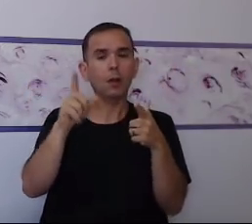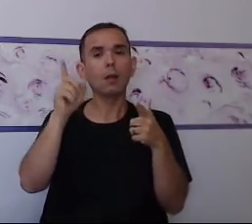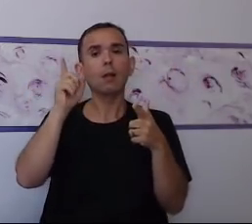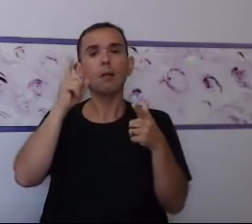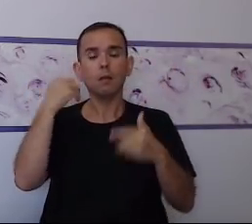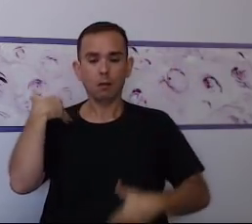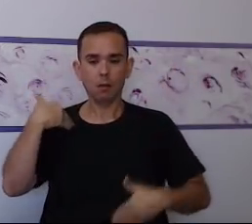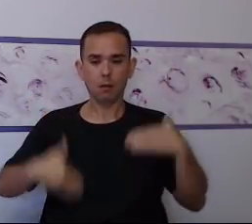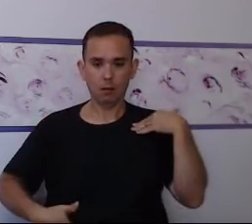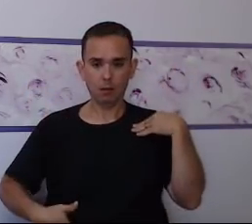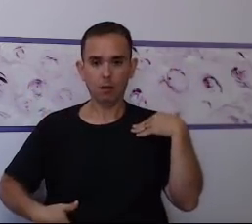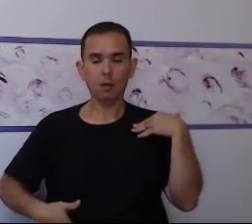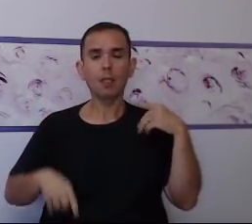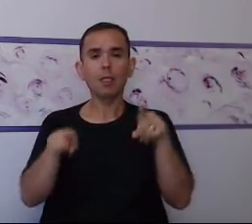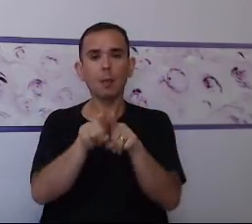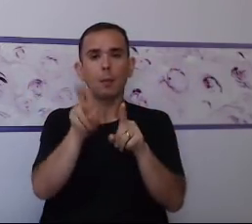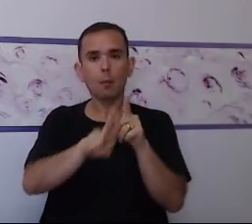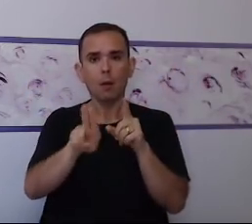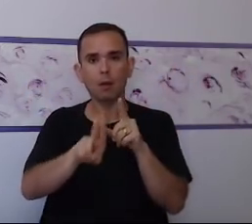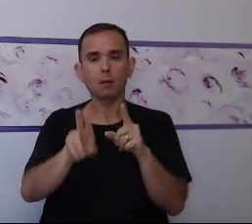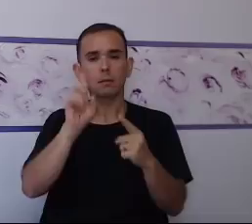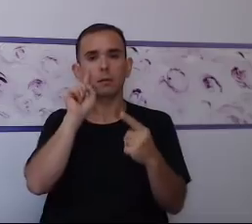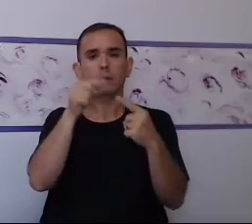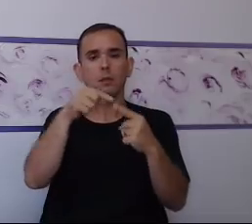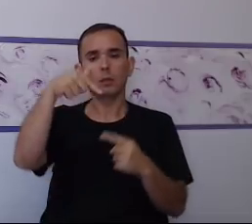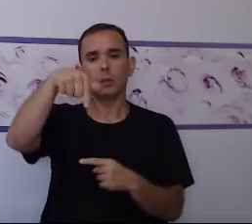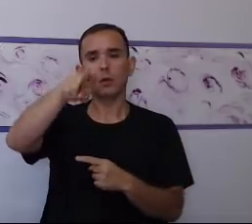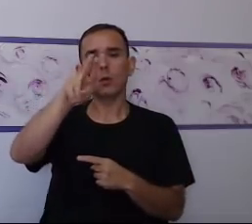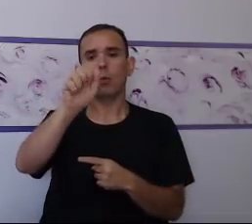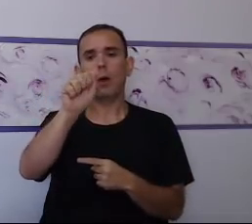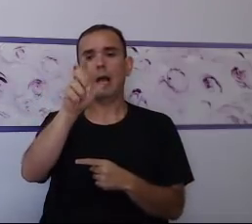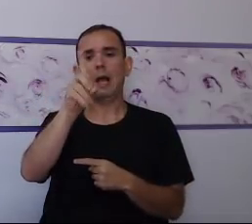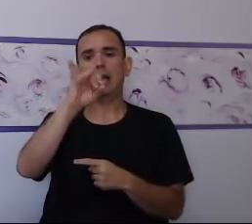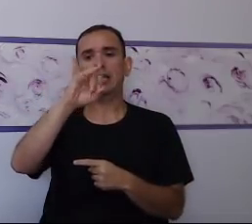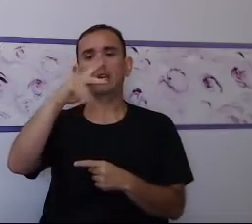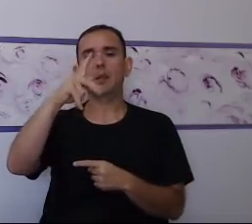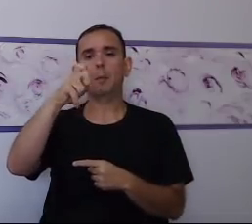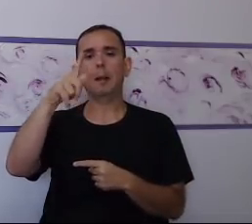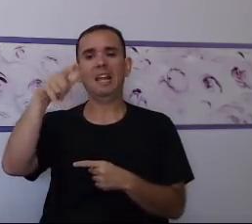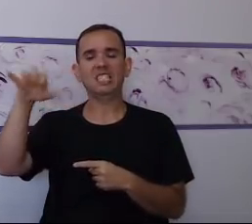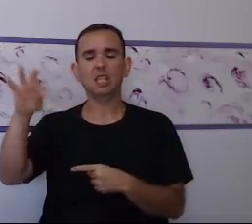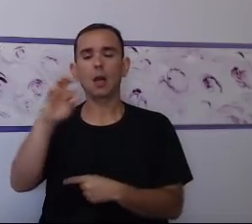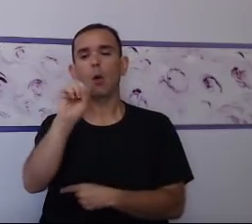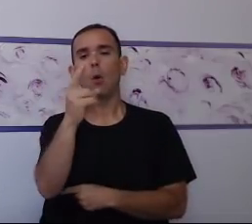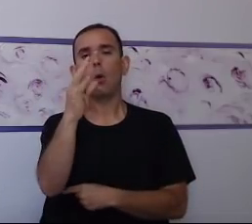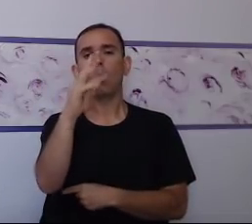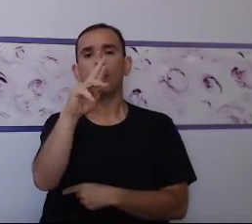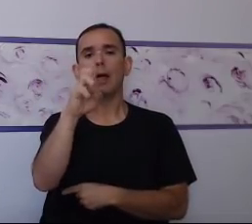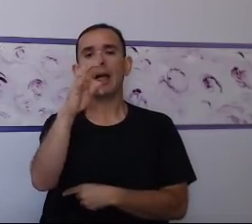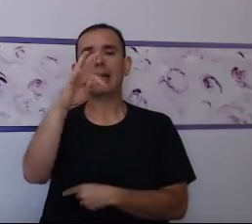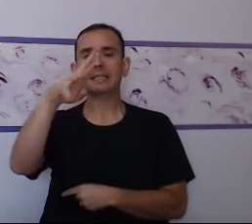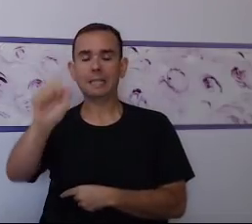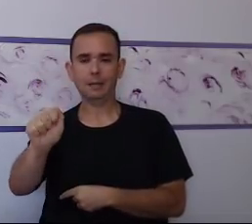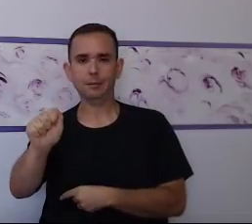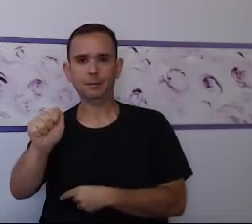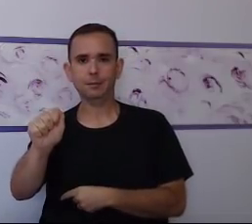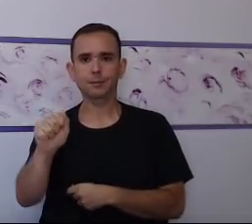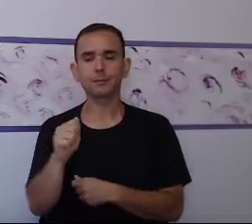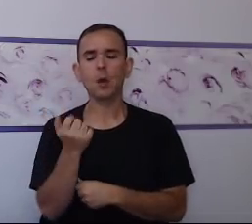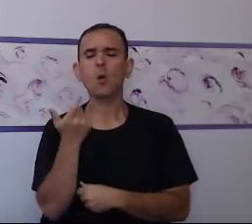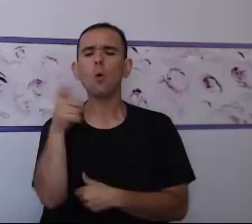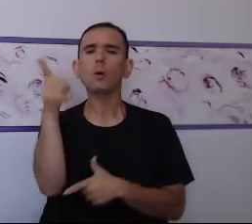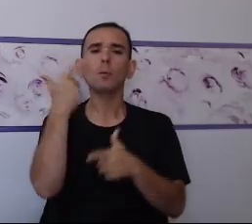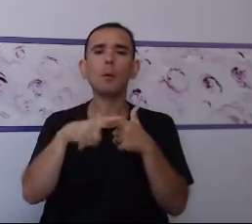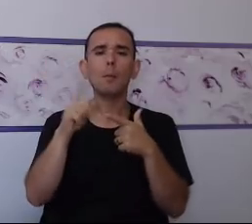tronco, podemos utilizar os termos quadriplegia ou tetraplegia. Outra questão